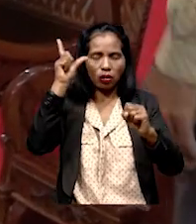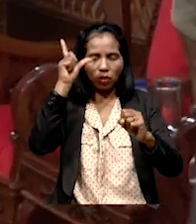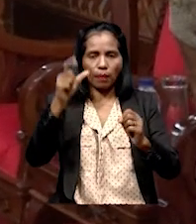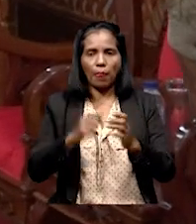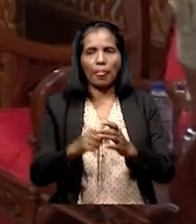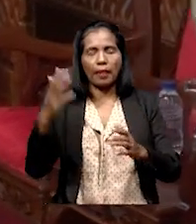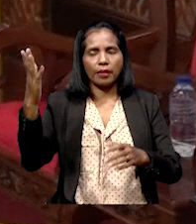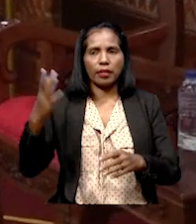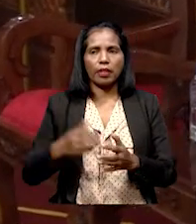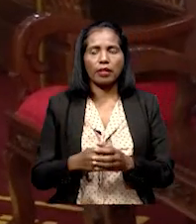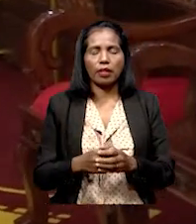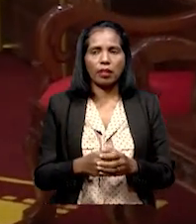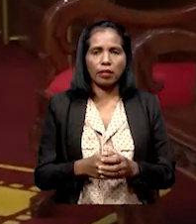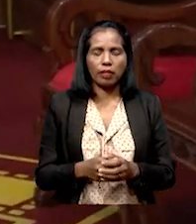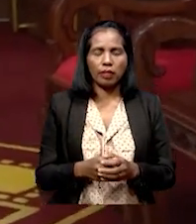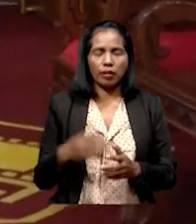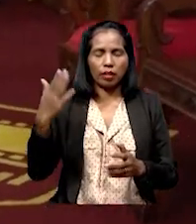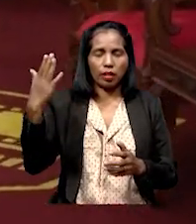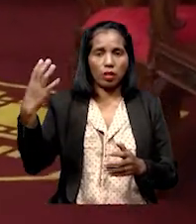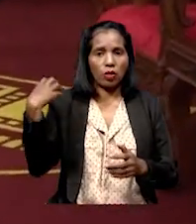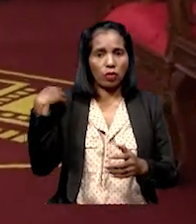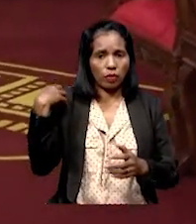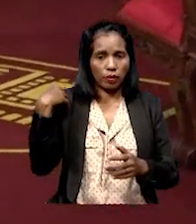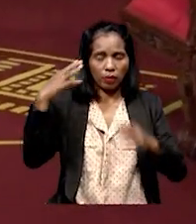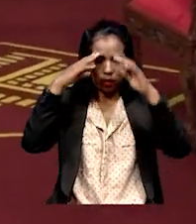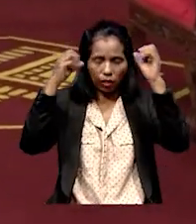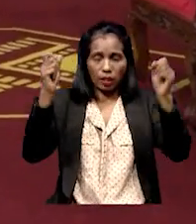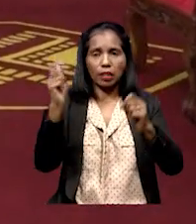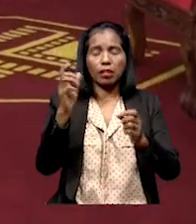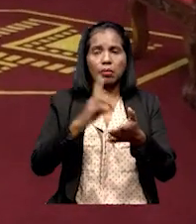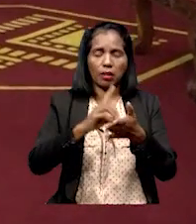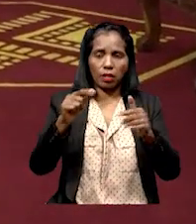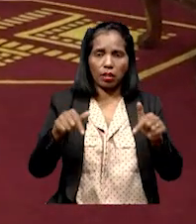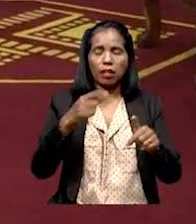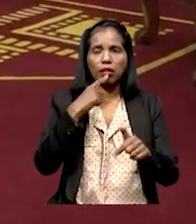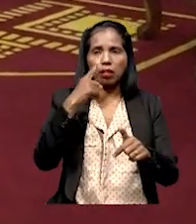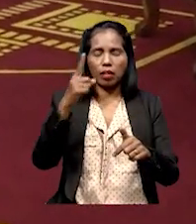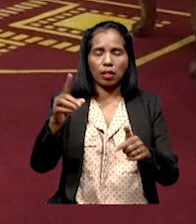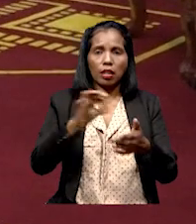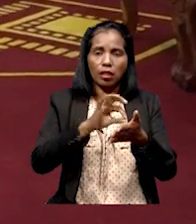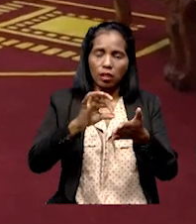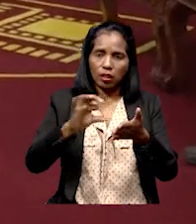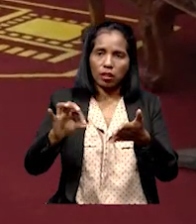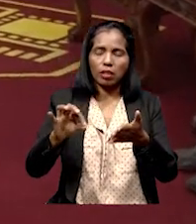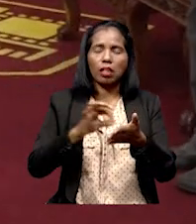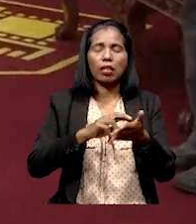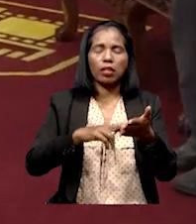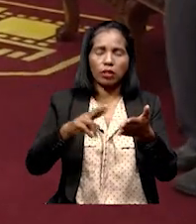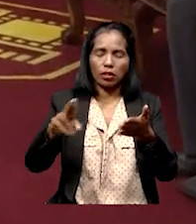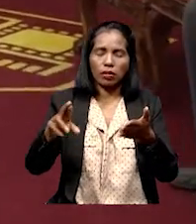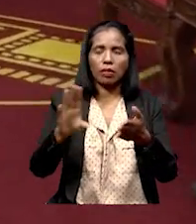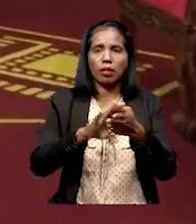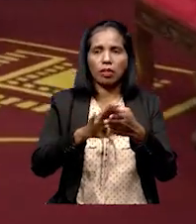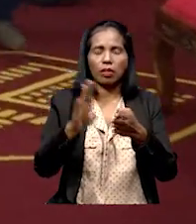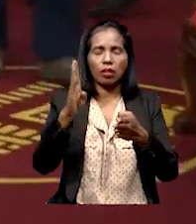e a Palácio Presidencial Bairro Pitedili, e a terça semana em Hateten, recenseamento eleitoral e a diáspora nesta